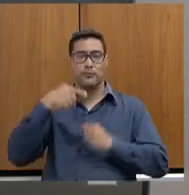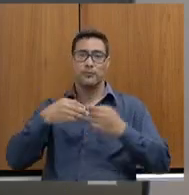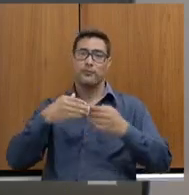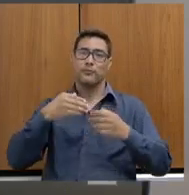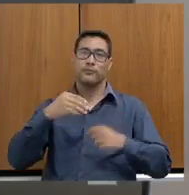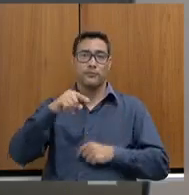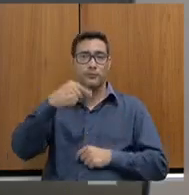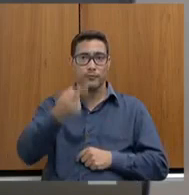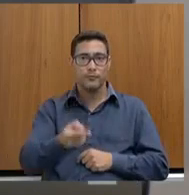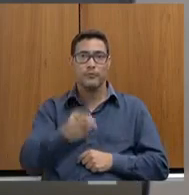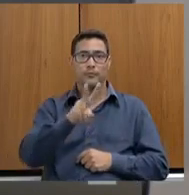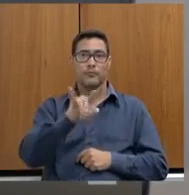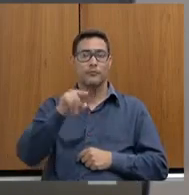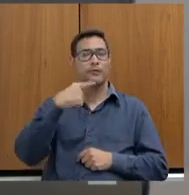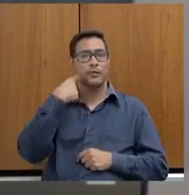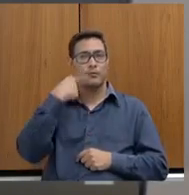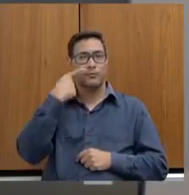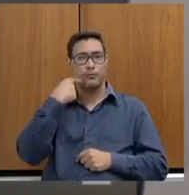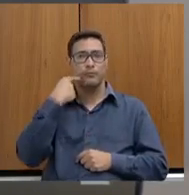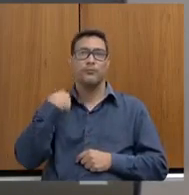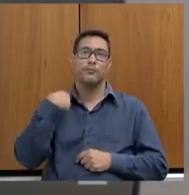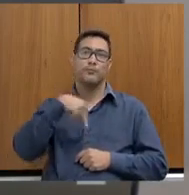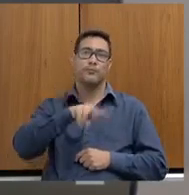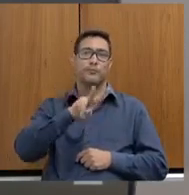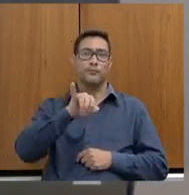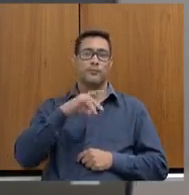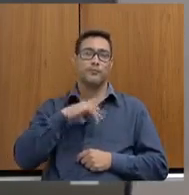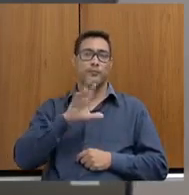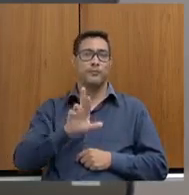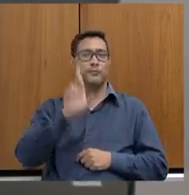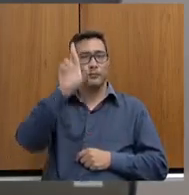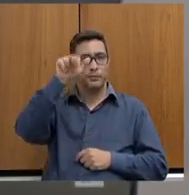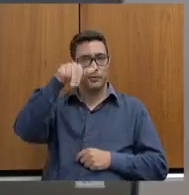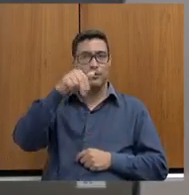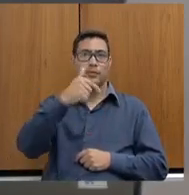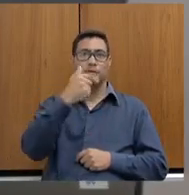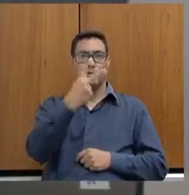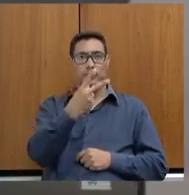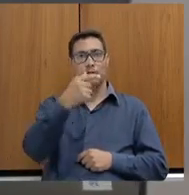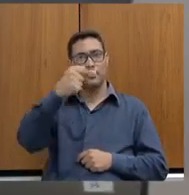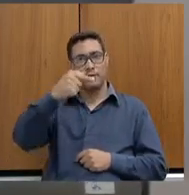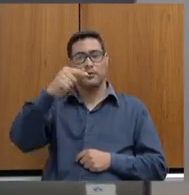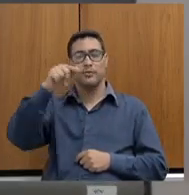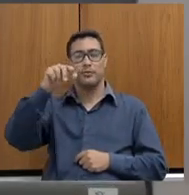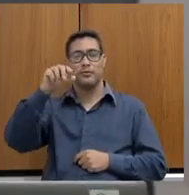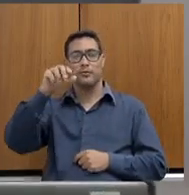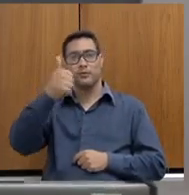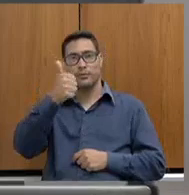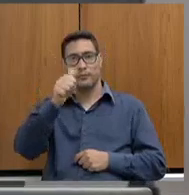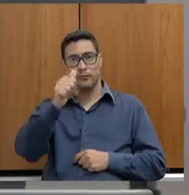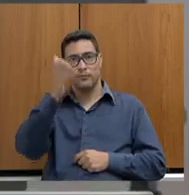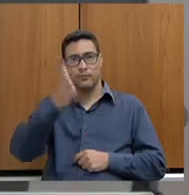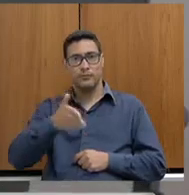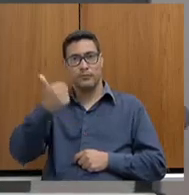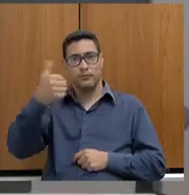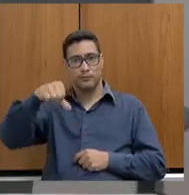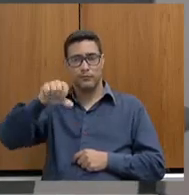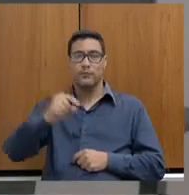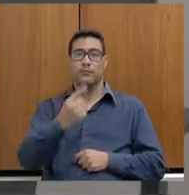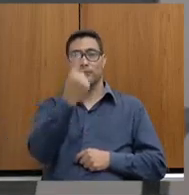concedida a palavra às deputadas e aos deputados nos termos da deliberação da mesa 2711 de 2019, na seguinte ordem. Um,